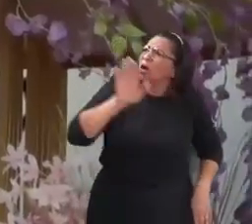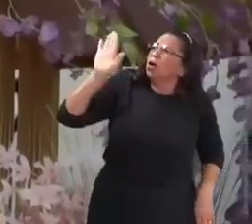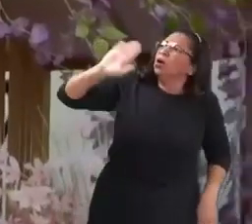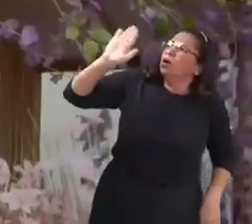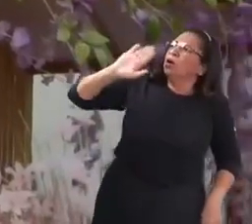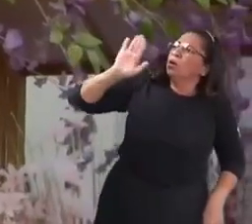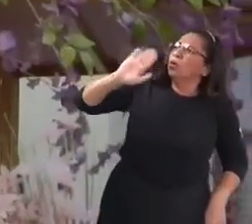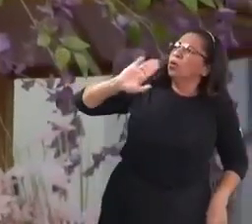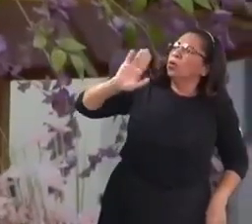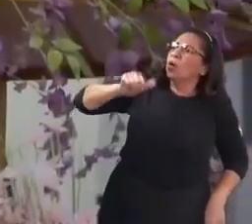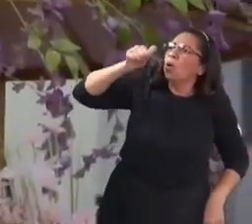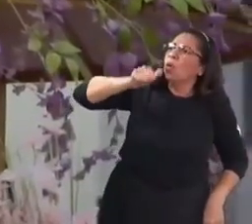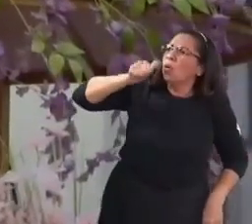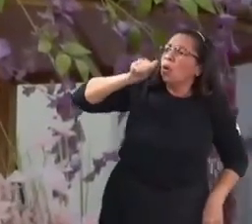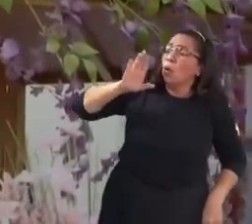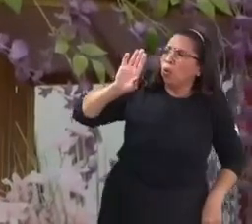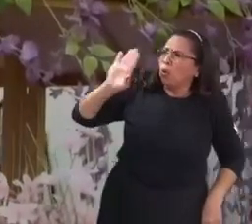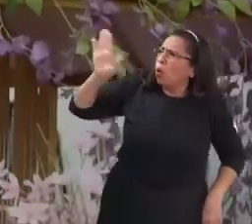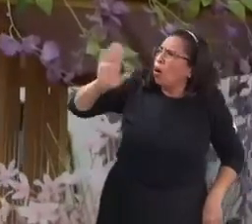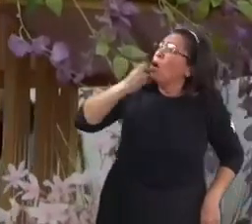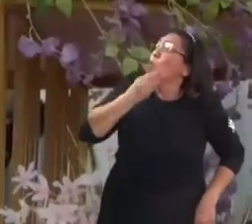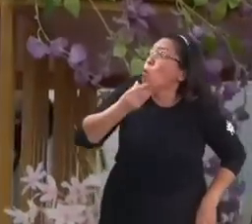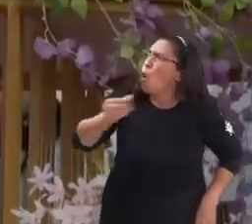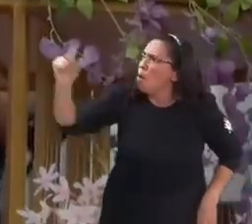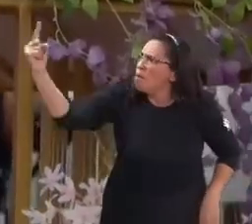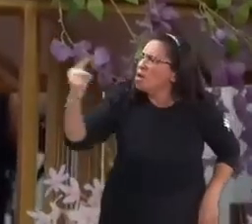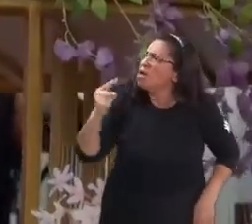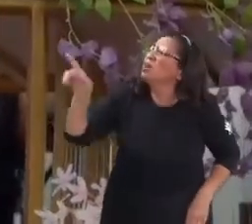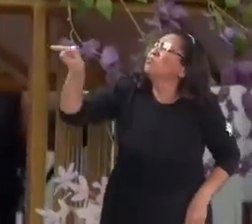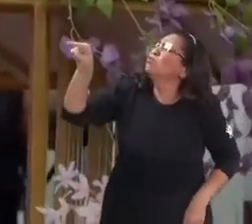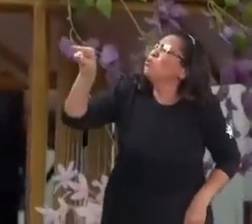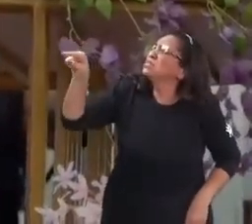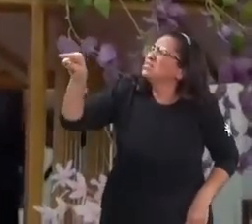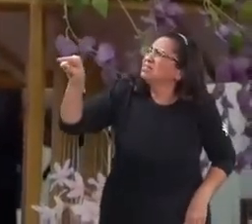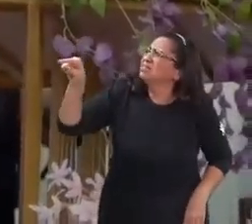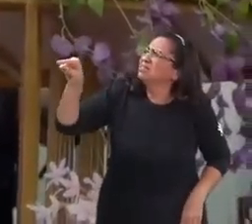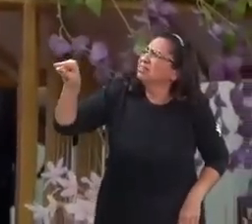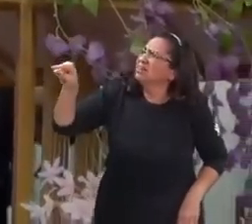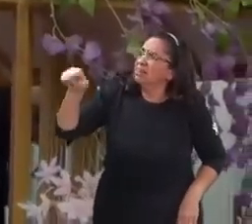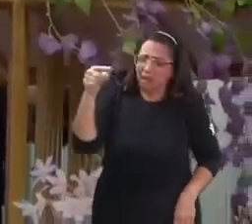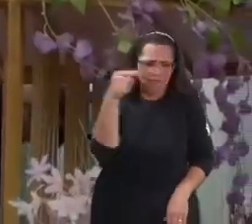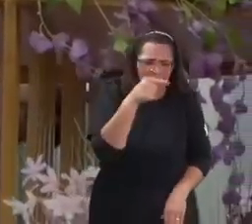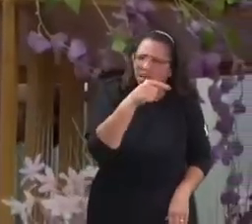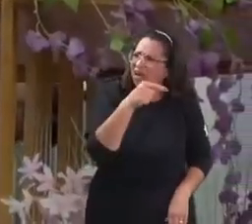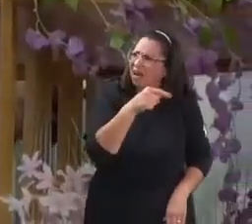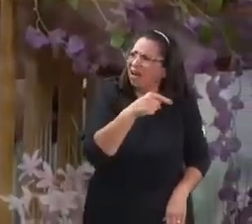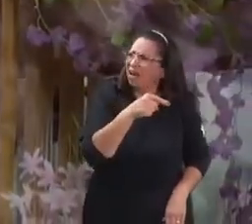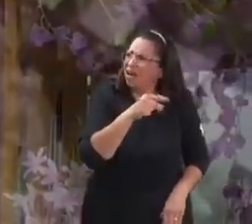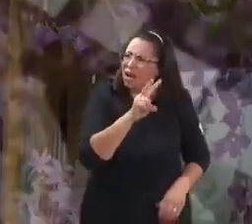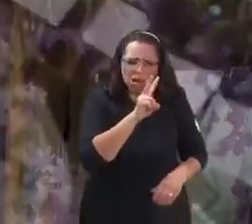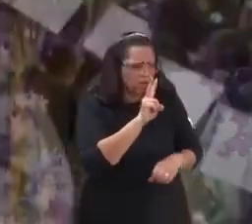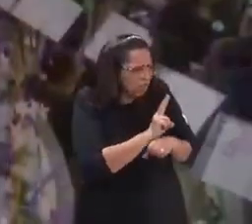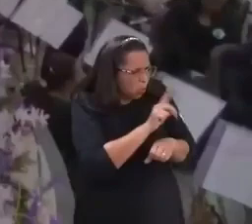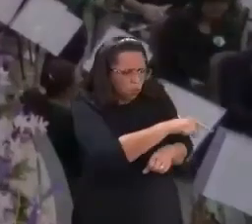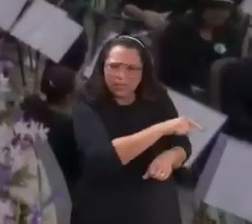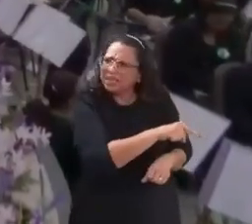me diz aonde o colocaste e eu vou buscar. Aí Jesus diz: Maria.